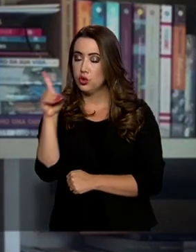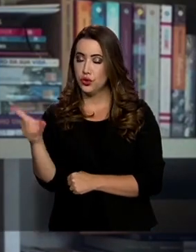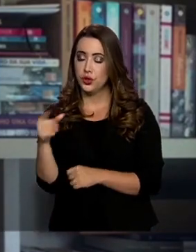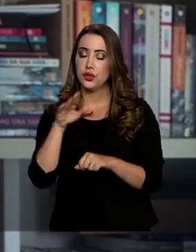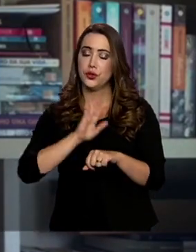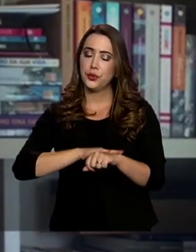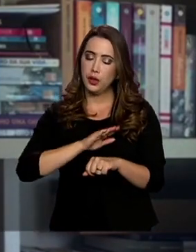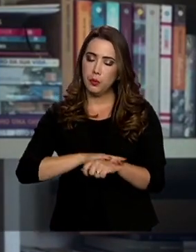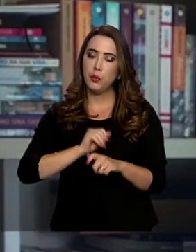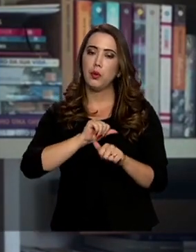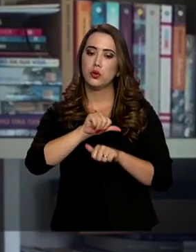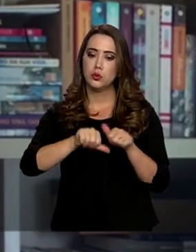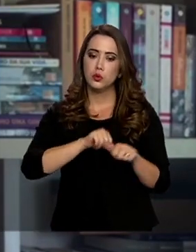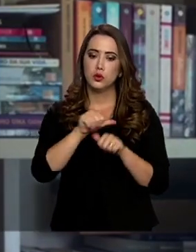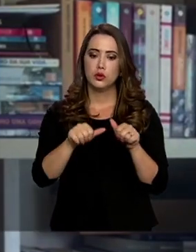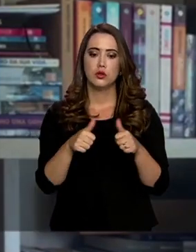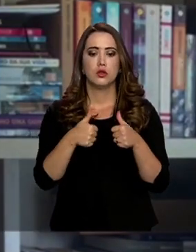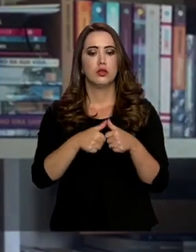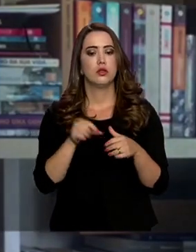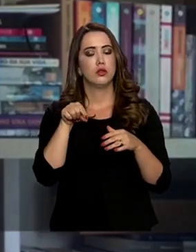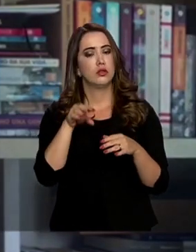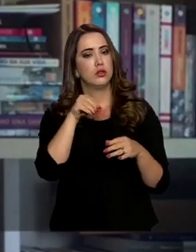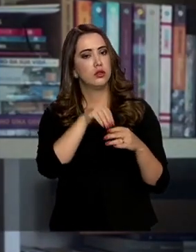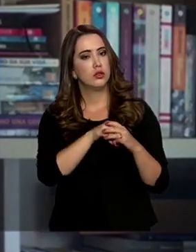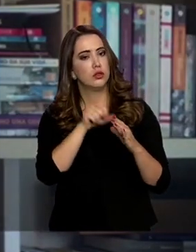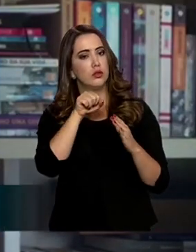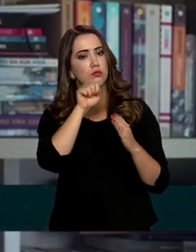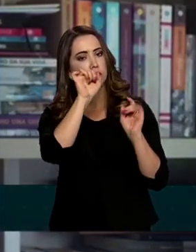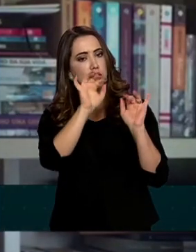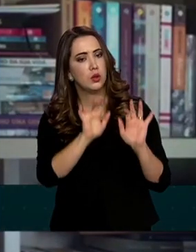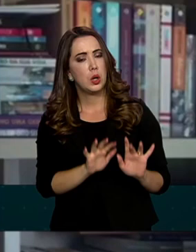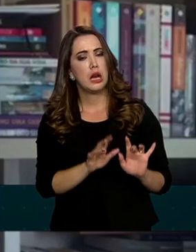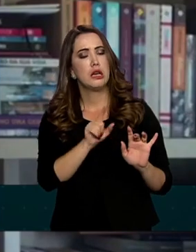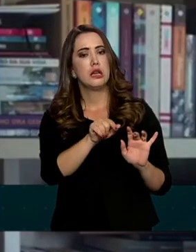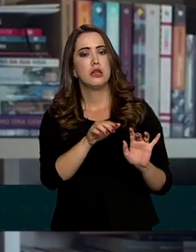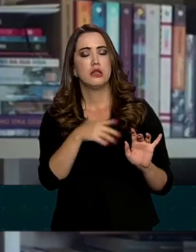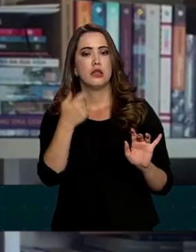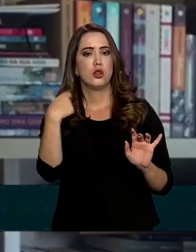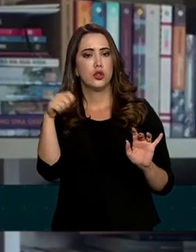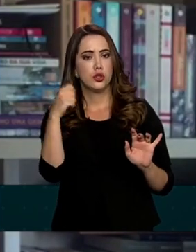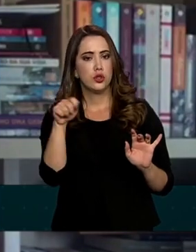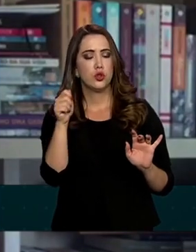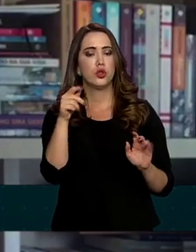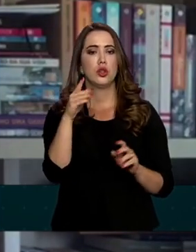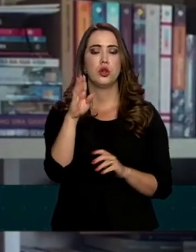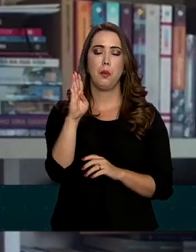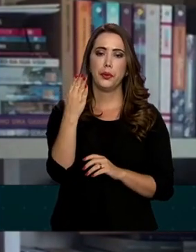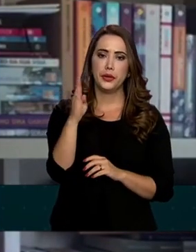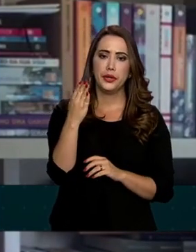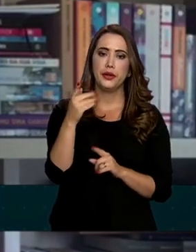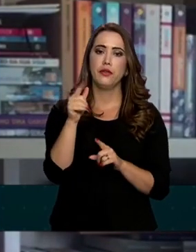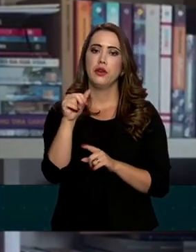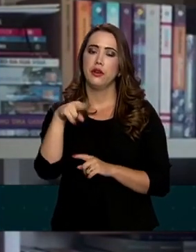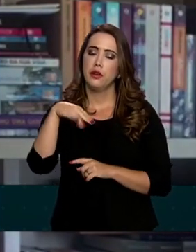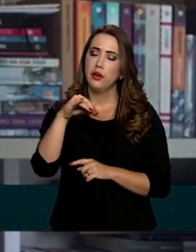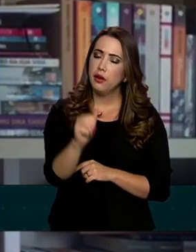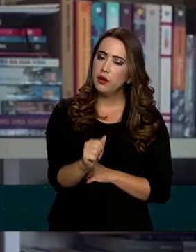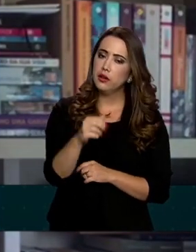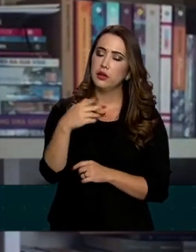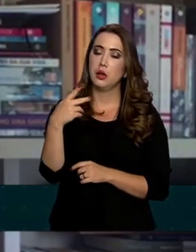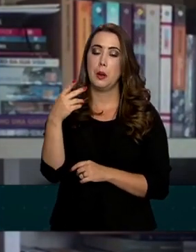pode ser prorrogado. Estão na lista Argentina, Bolívia, Colômbia, Guiana, Guiana Francesa,